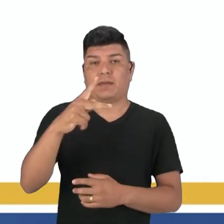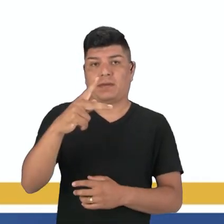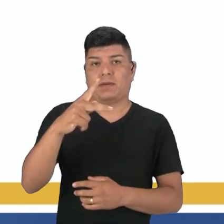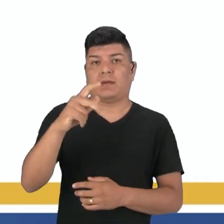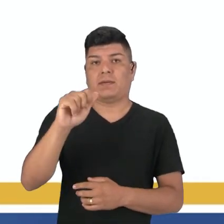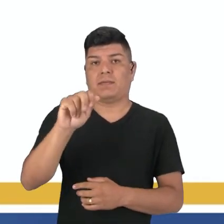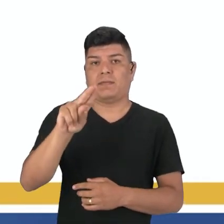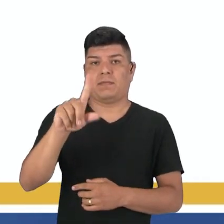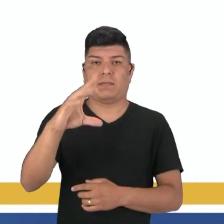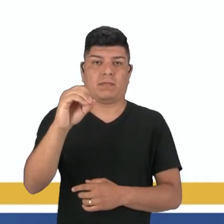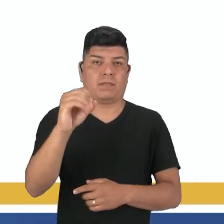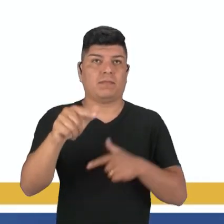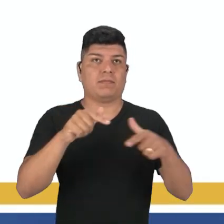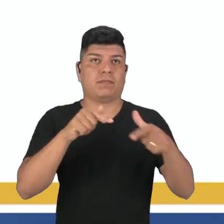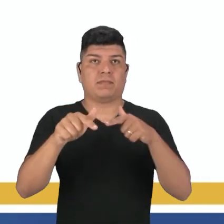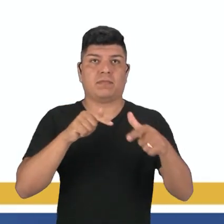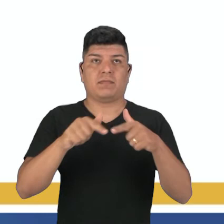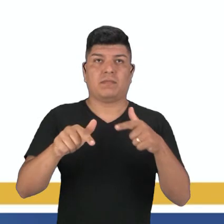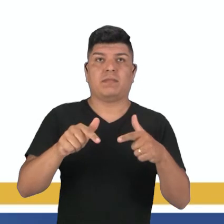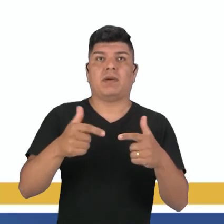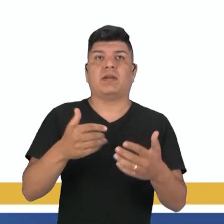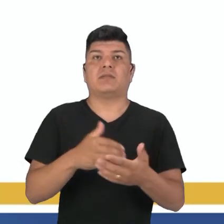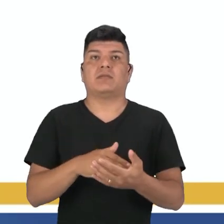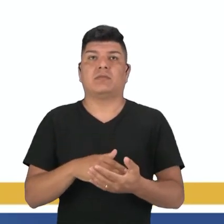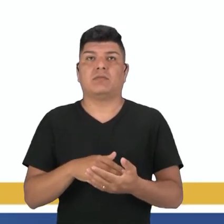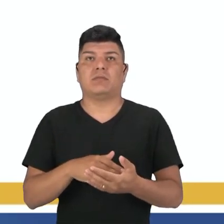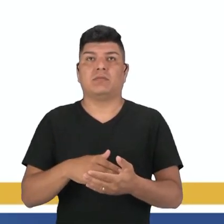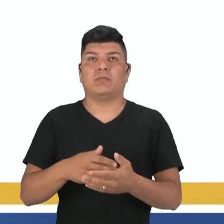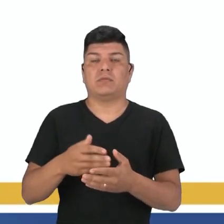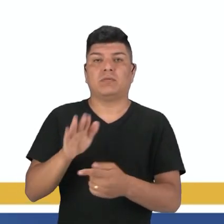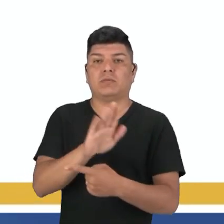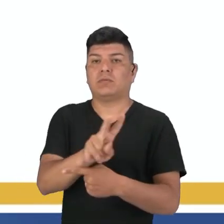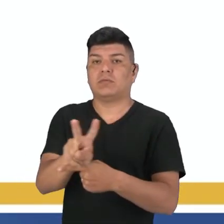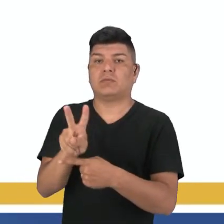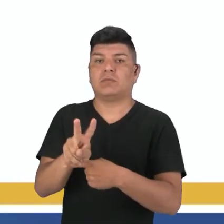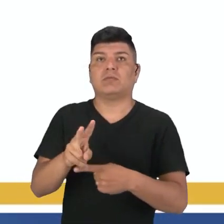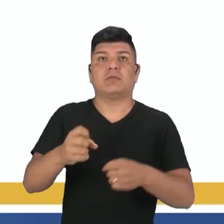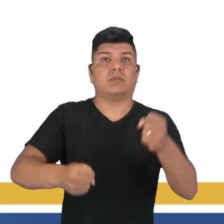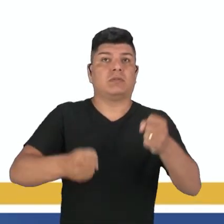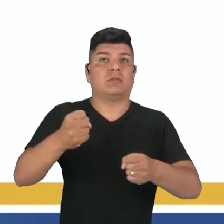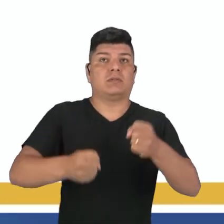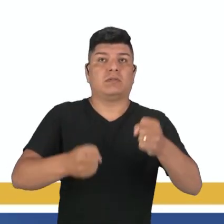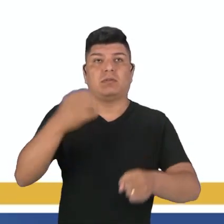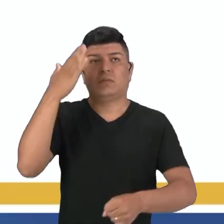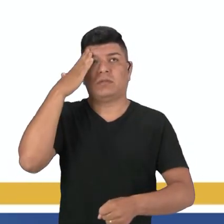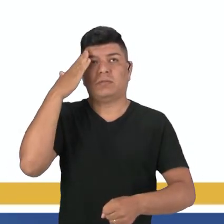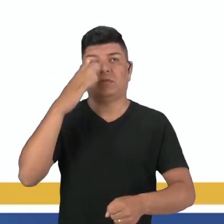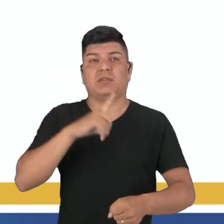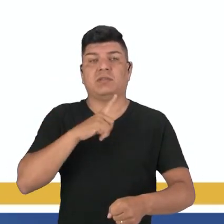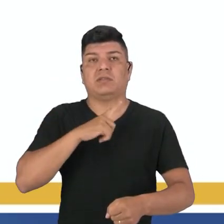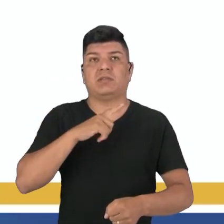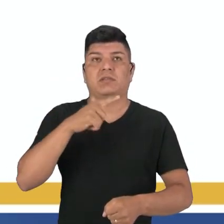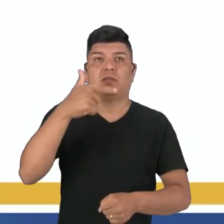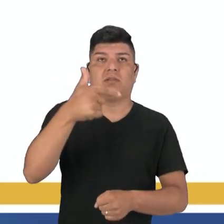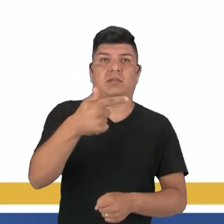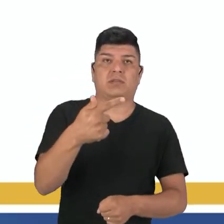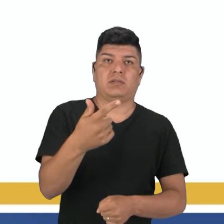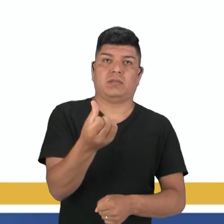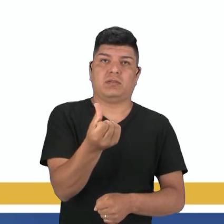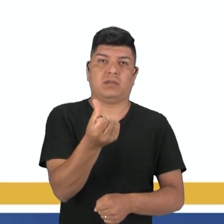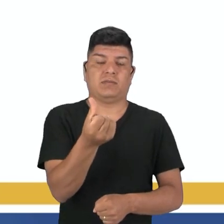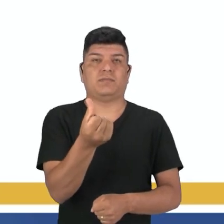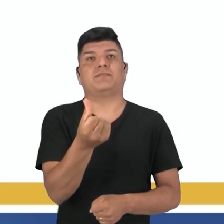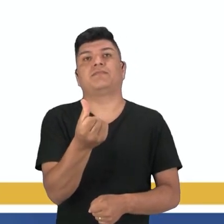Mais uma. Paulo trabalha como manobrista em um estacionamento. Em determinado momento, ele sabia que haviam 126 carros dispostos em